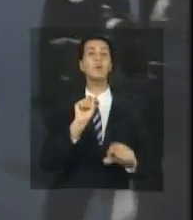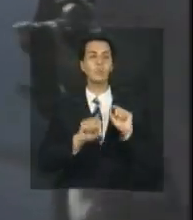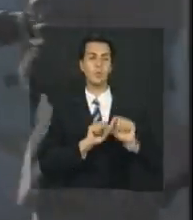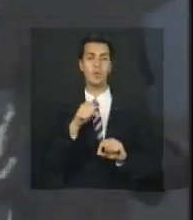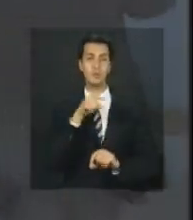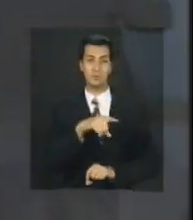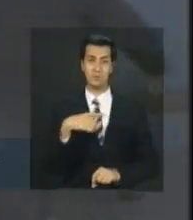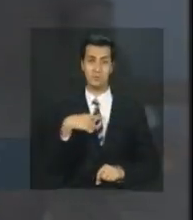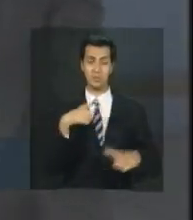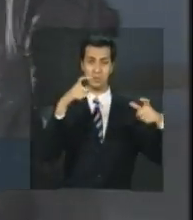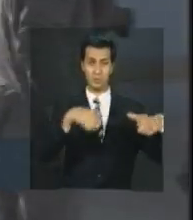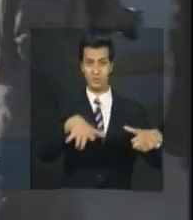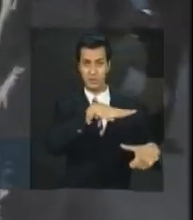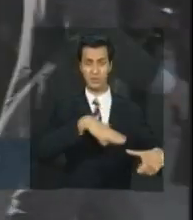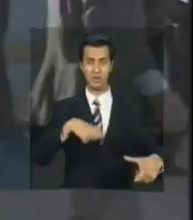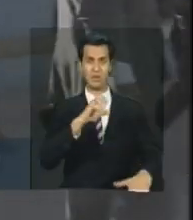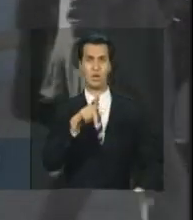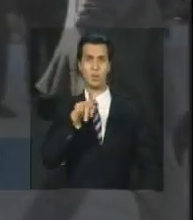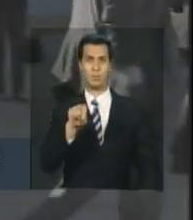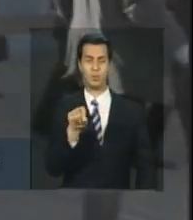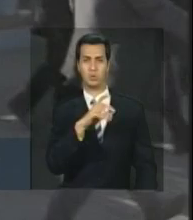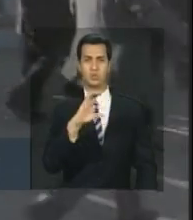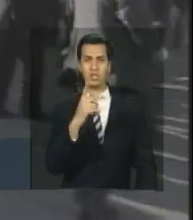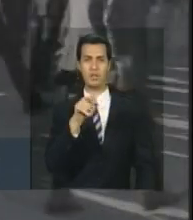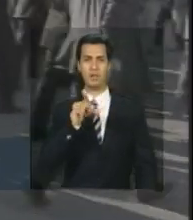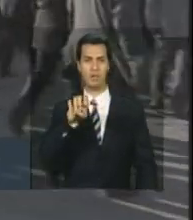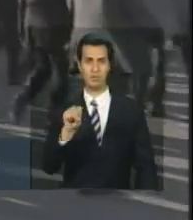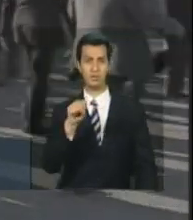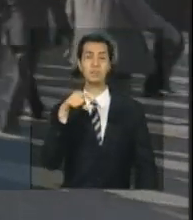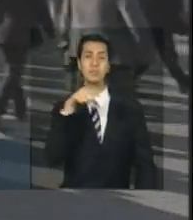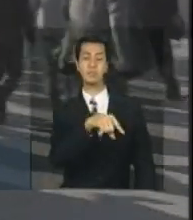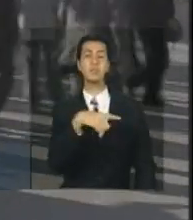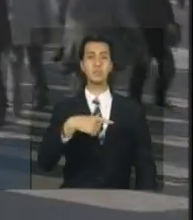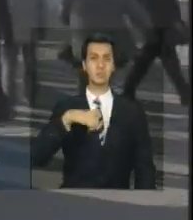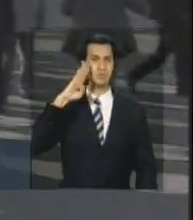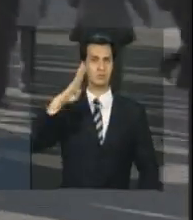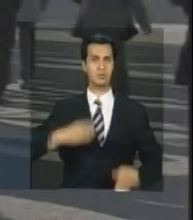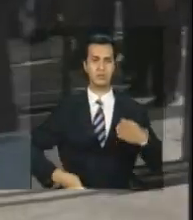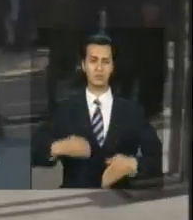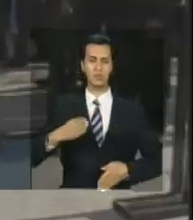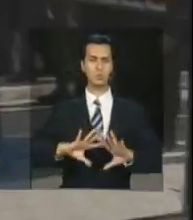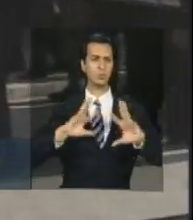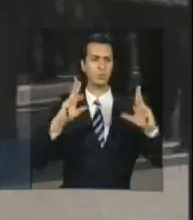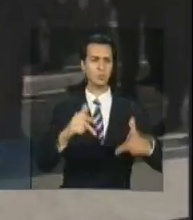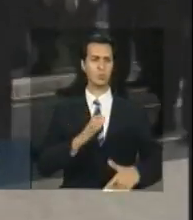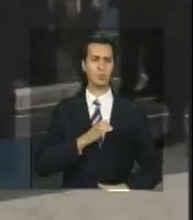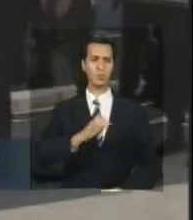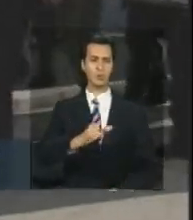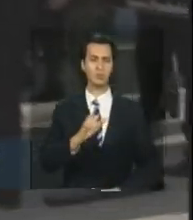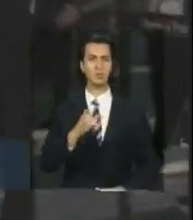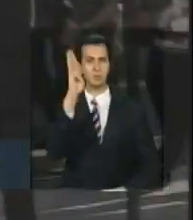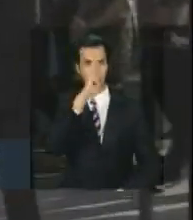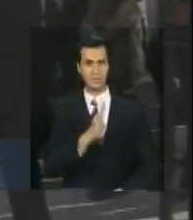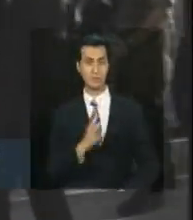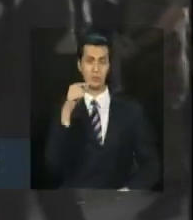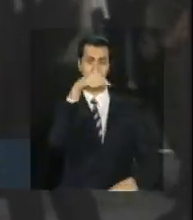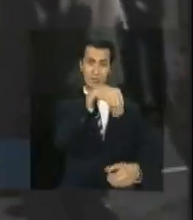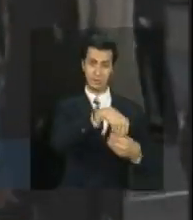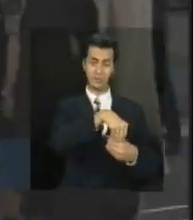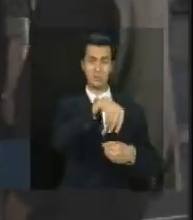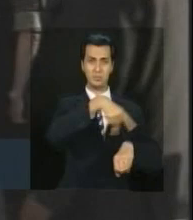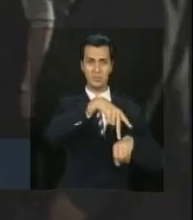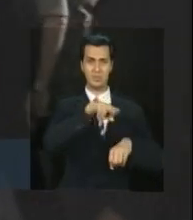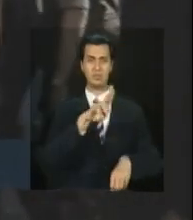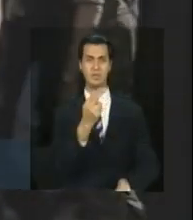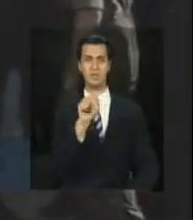no Campo Charlie, o complexo militar de onde são coordenadas todas as operações das forças brasileiras no Haiti. É na